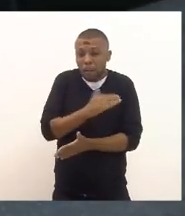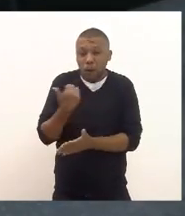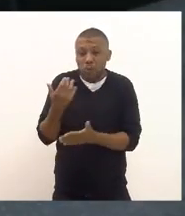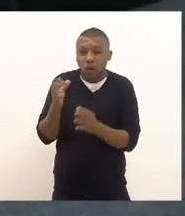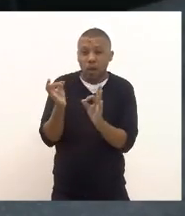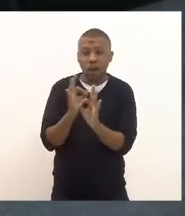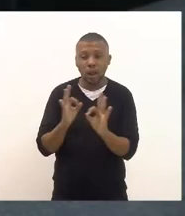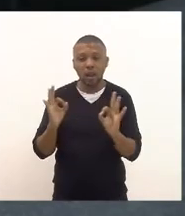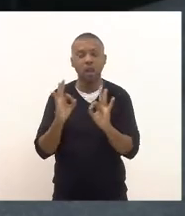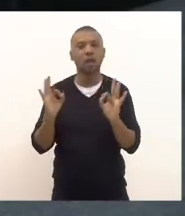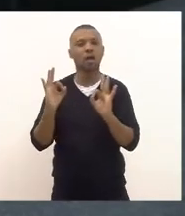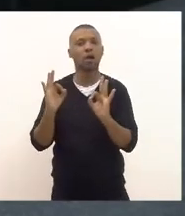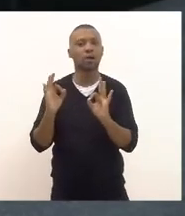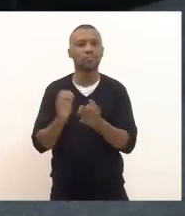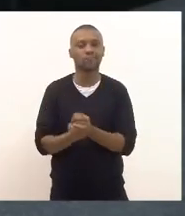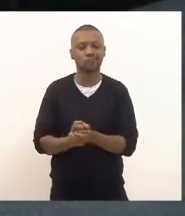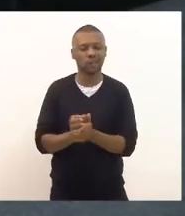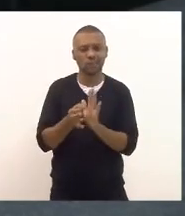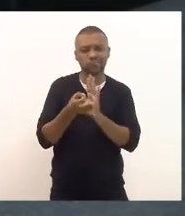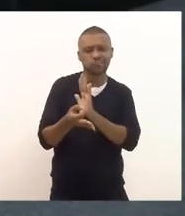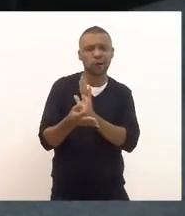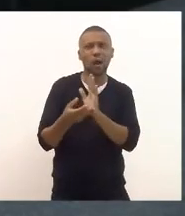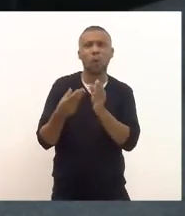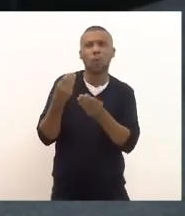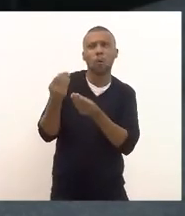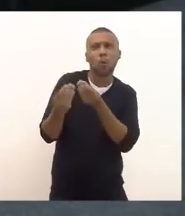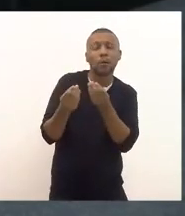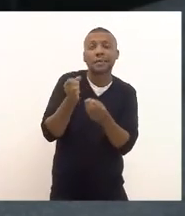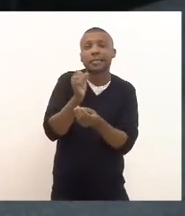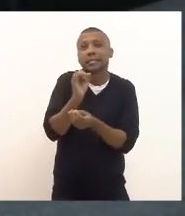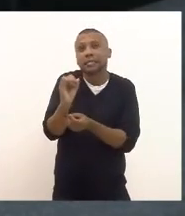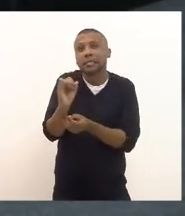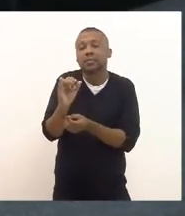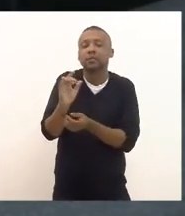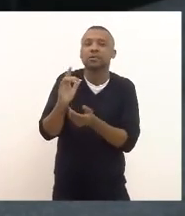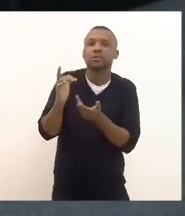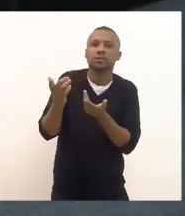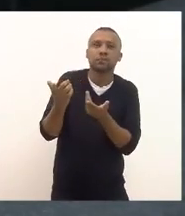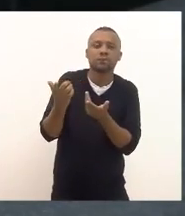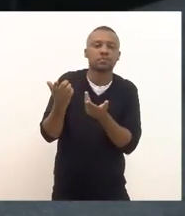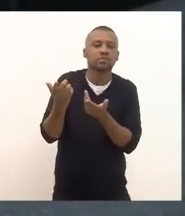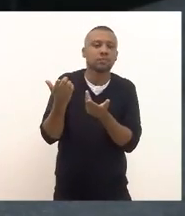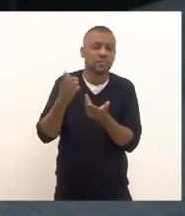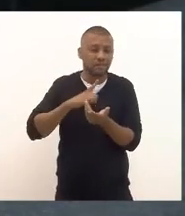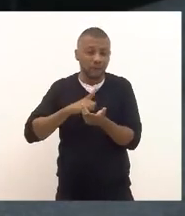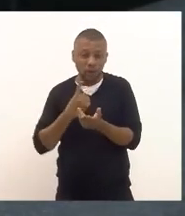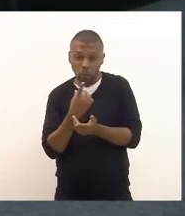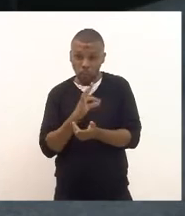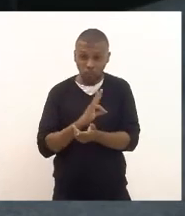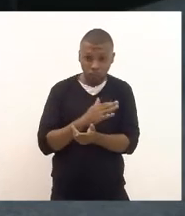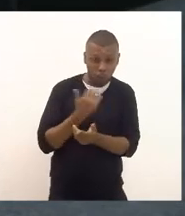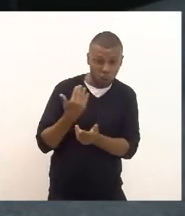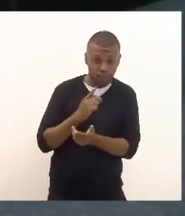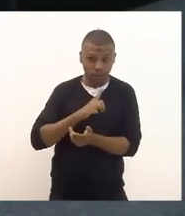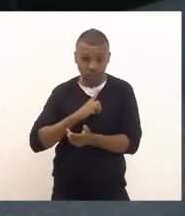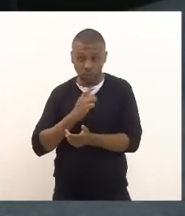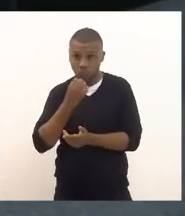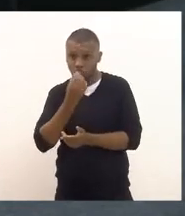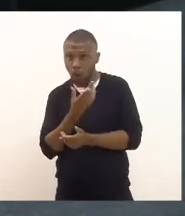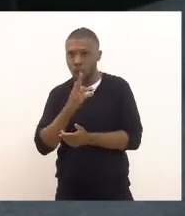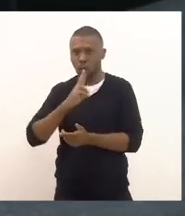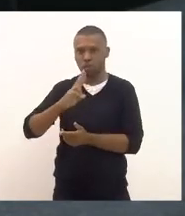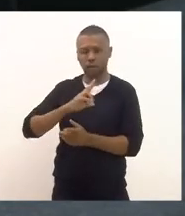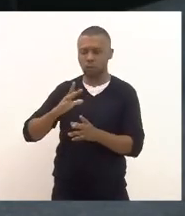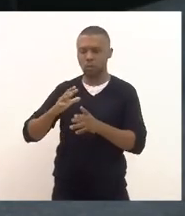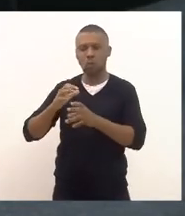era como se comentário dela seu presidente era como se para que nós tivéssemos um bom resultado para este